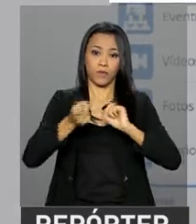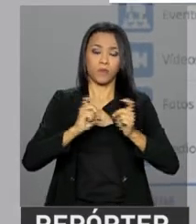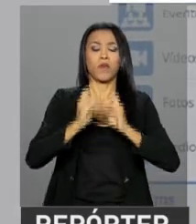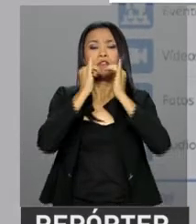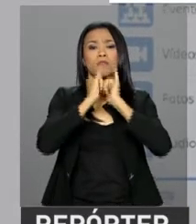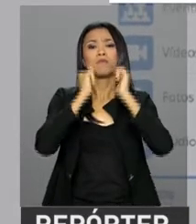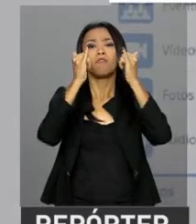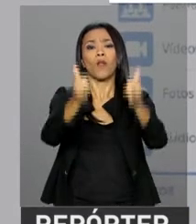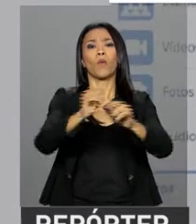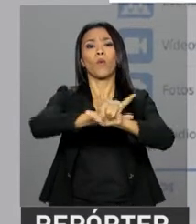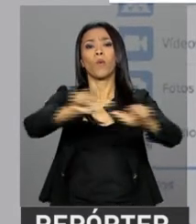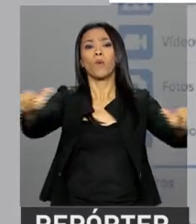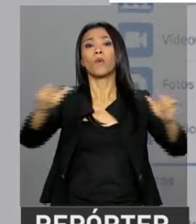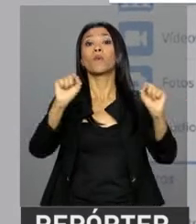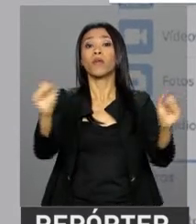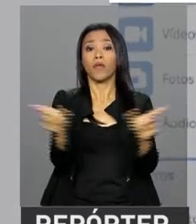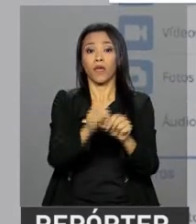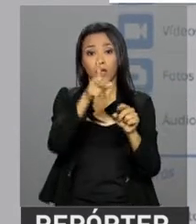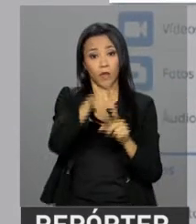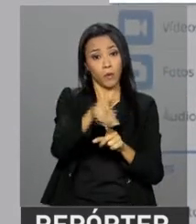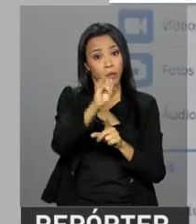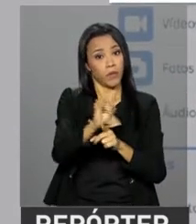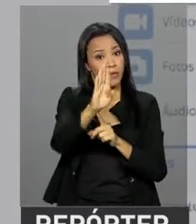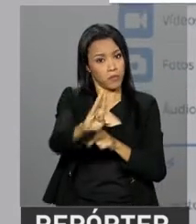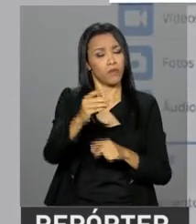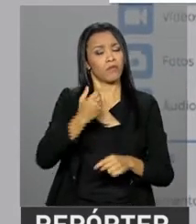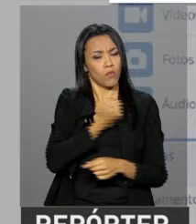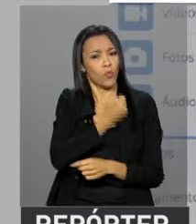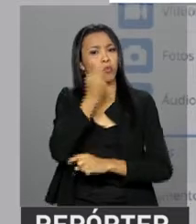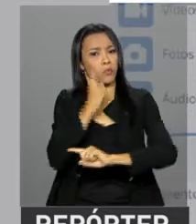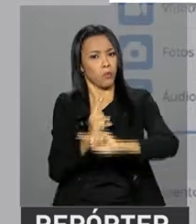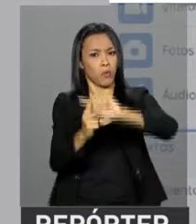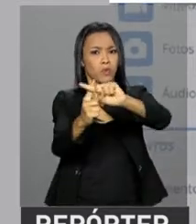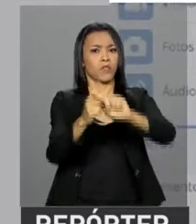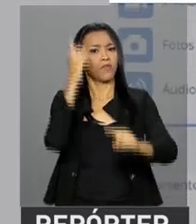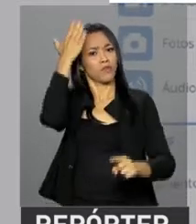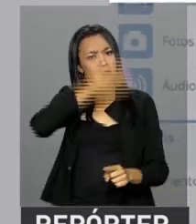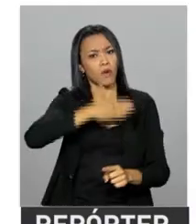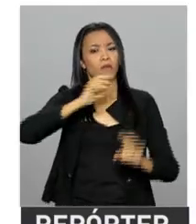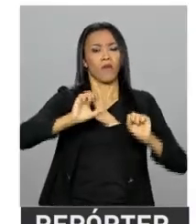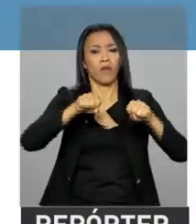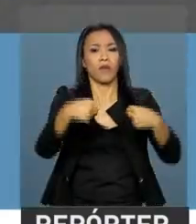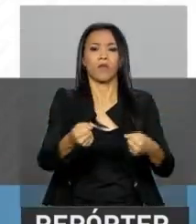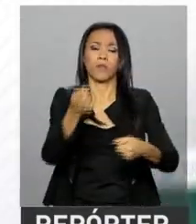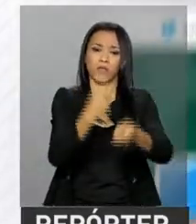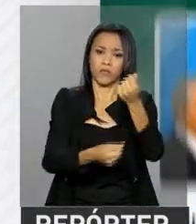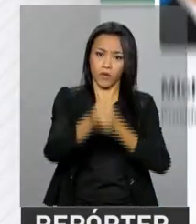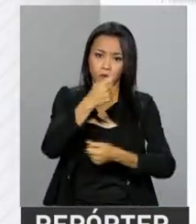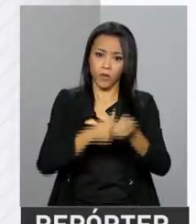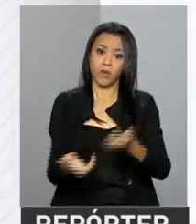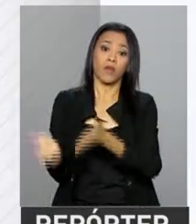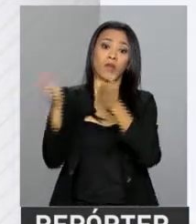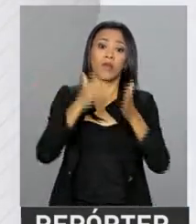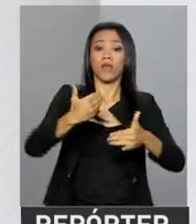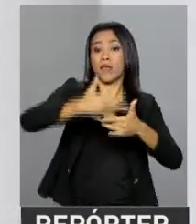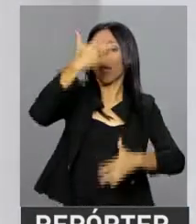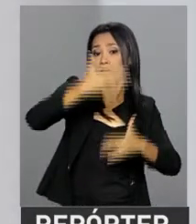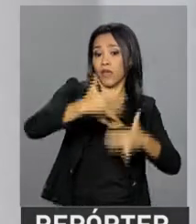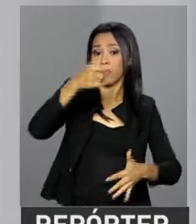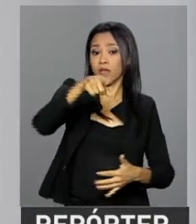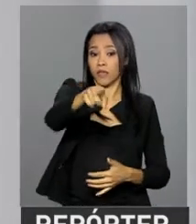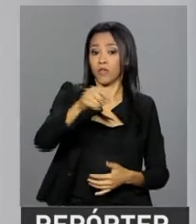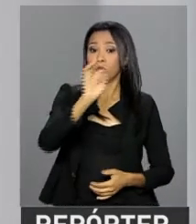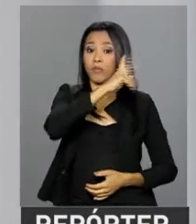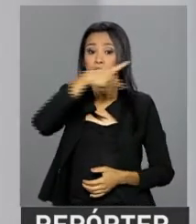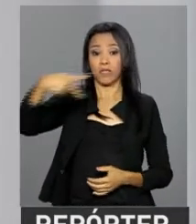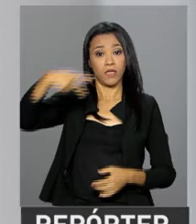se soma a outros números positivos que mostram a recuperação econômica. Já nas redes sociais, o presidente